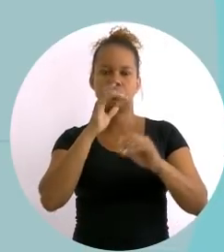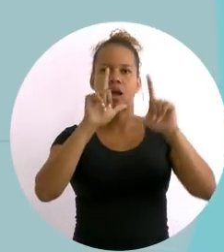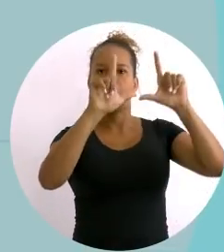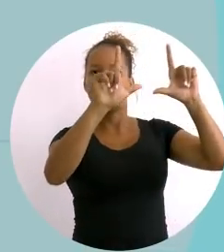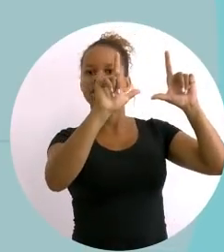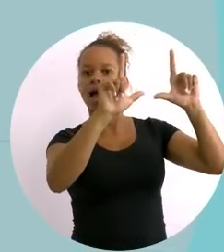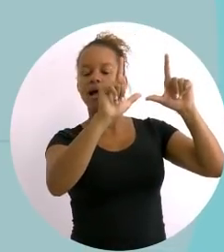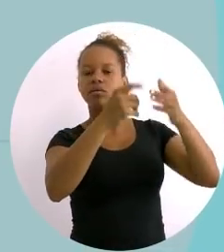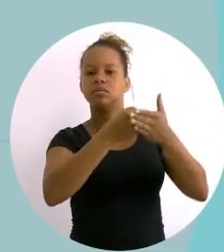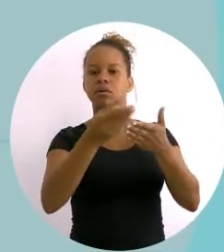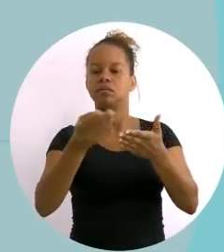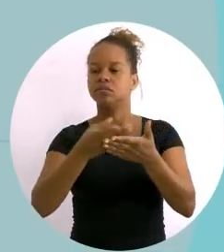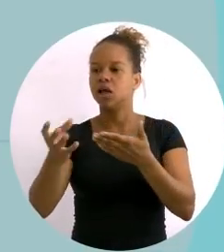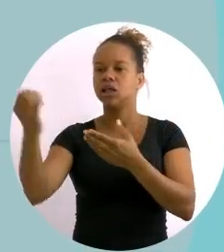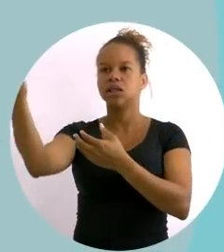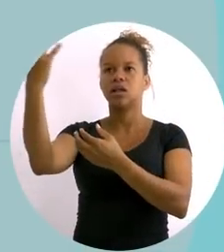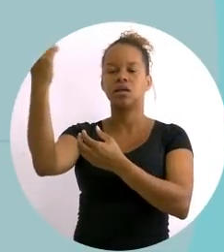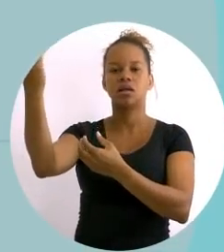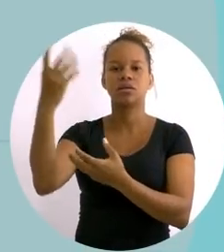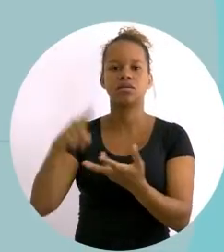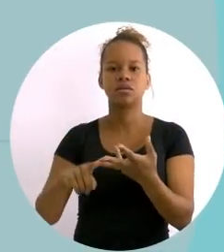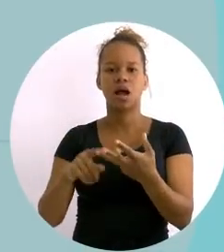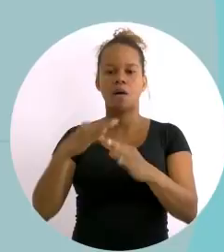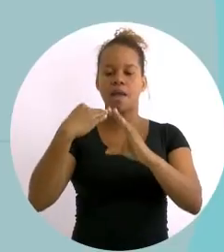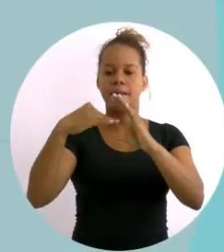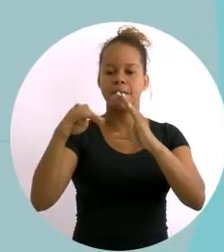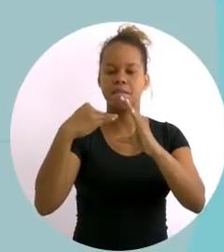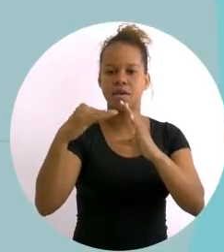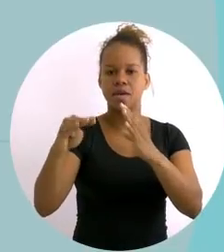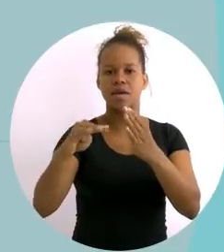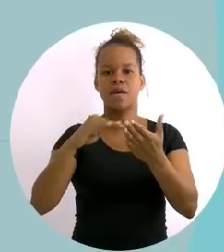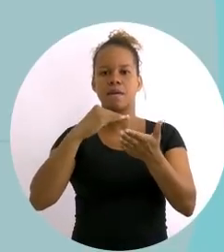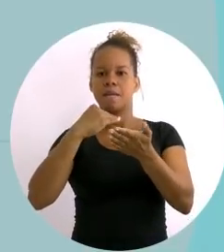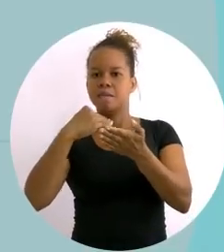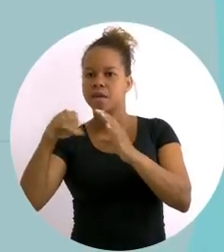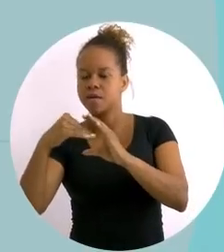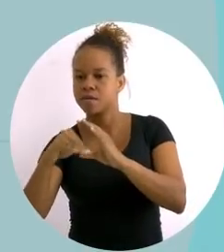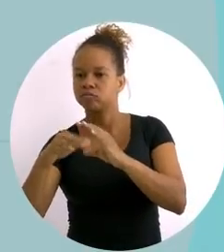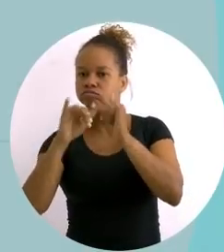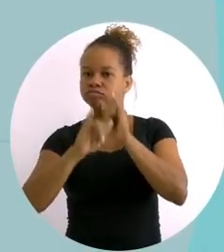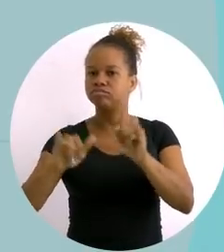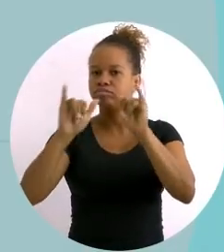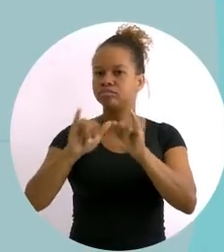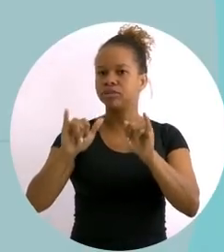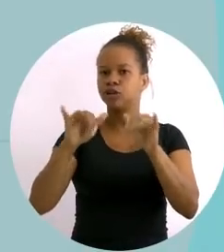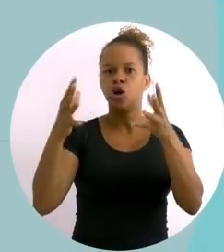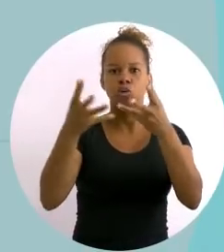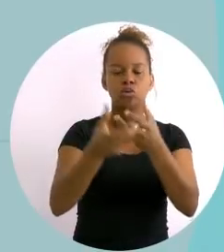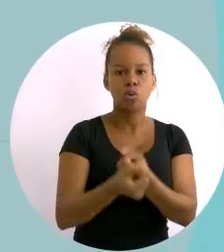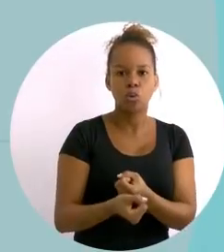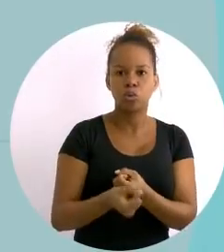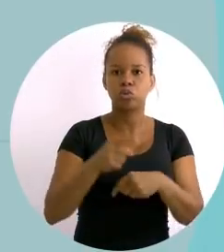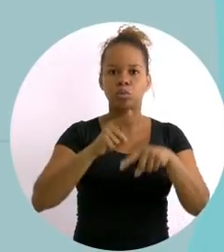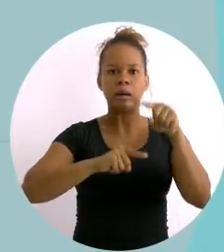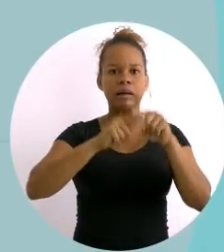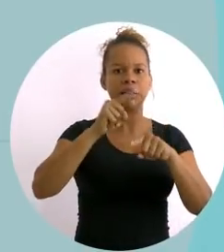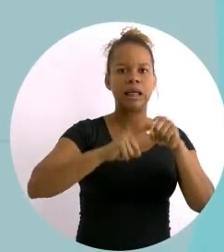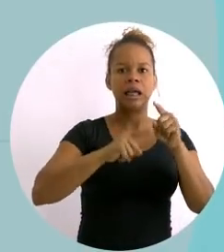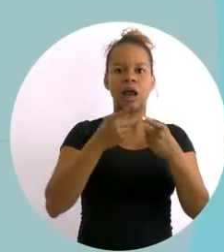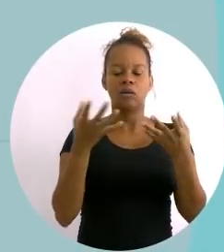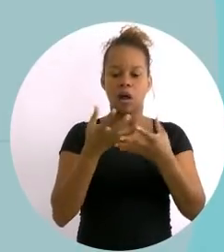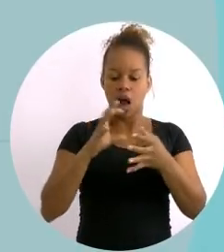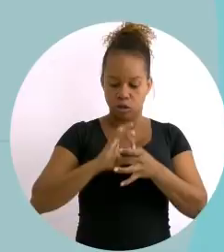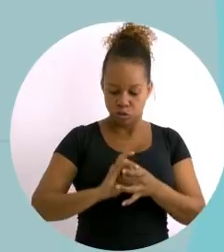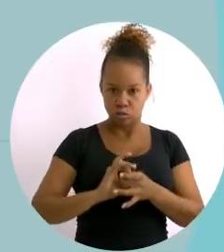cartazes, panfletos, sinalizações, e-mails, e-mail marketing, todos os mecanismos que estão à